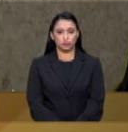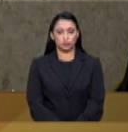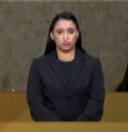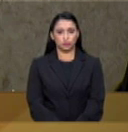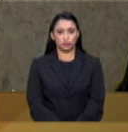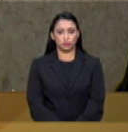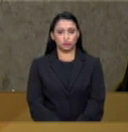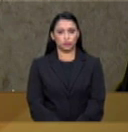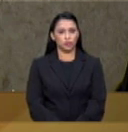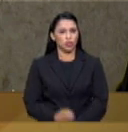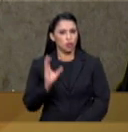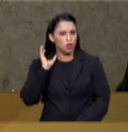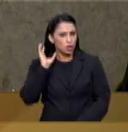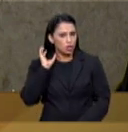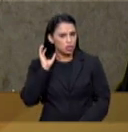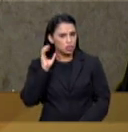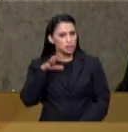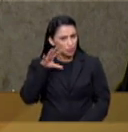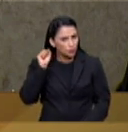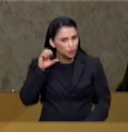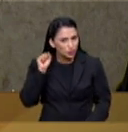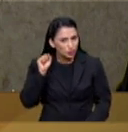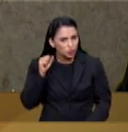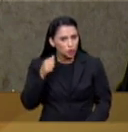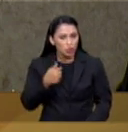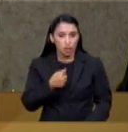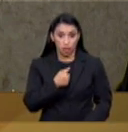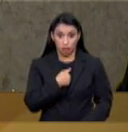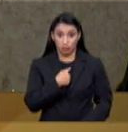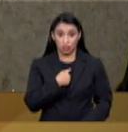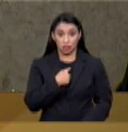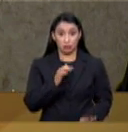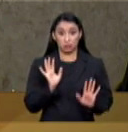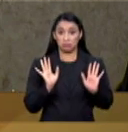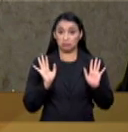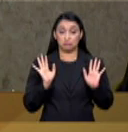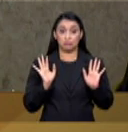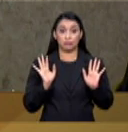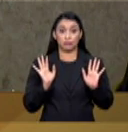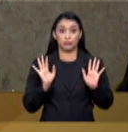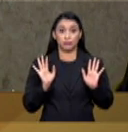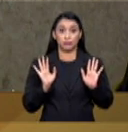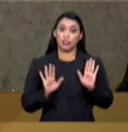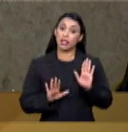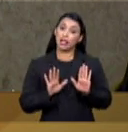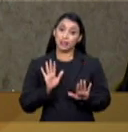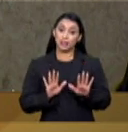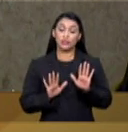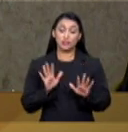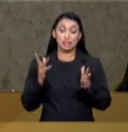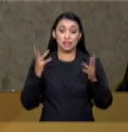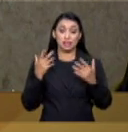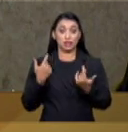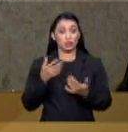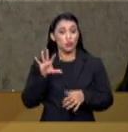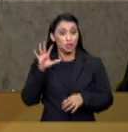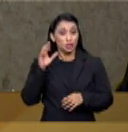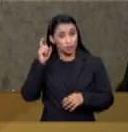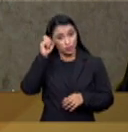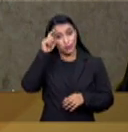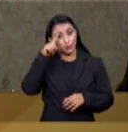Ministra Rosa, estava ouvindo? Não. Porque eu tenho as minhas dificuldades naturais, mas ninguém está...